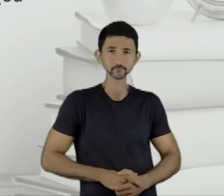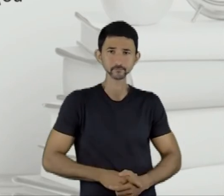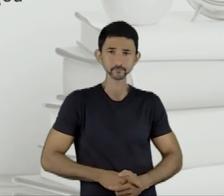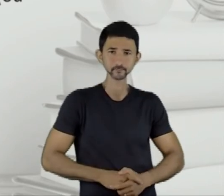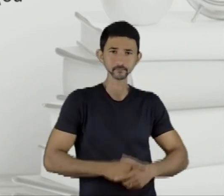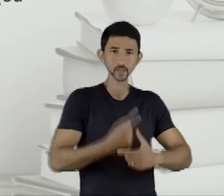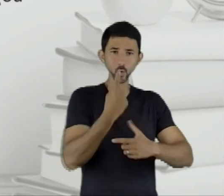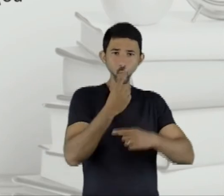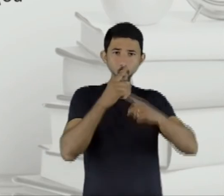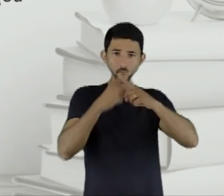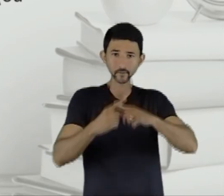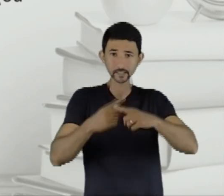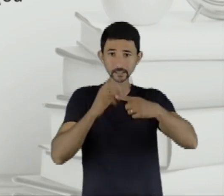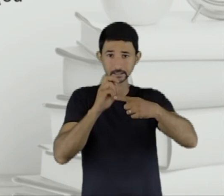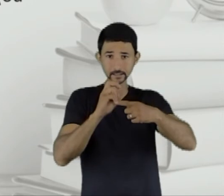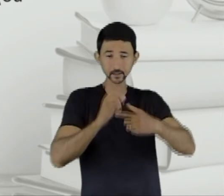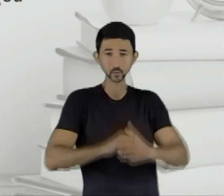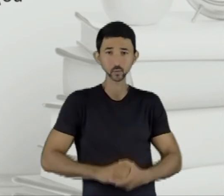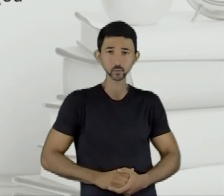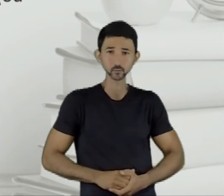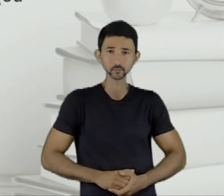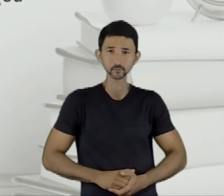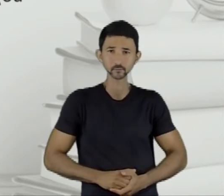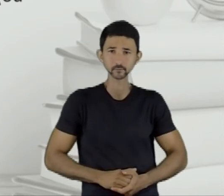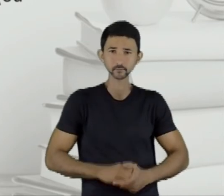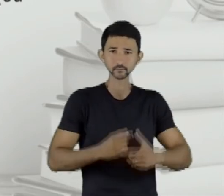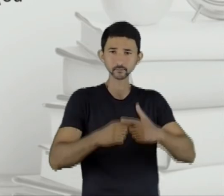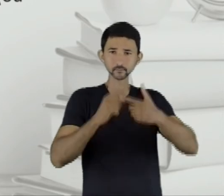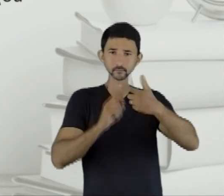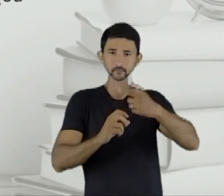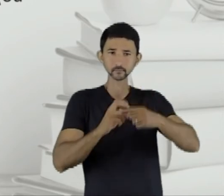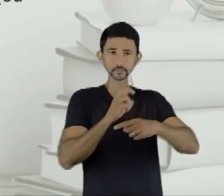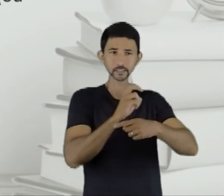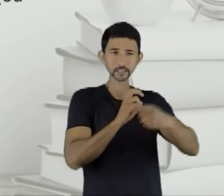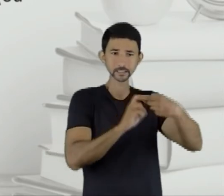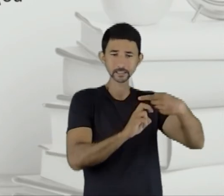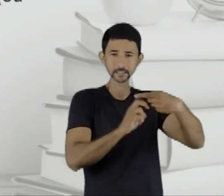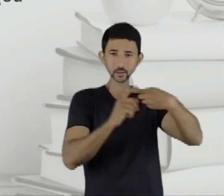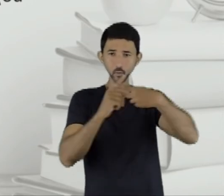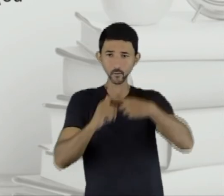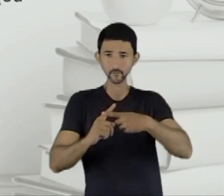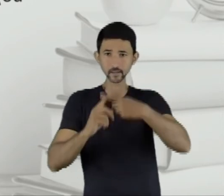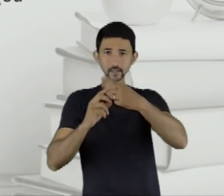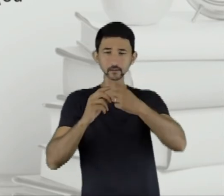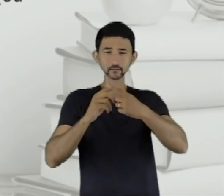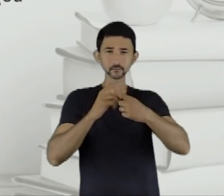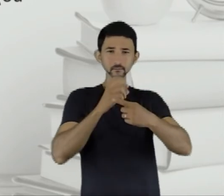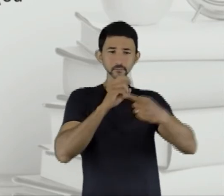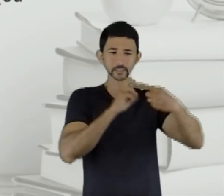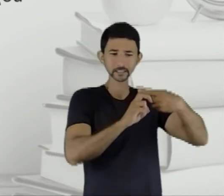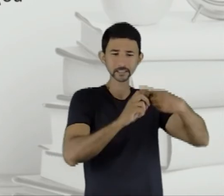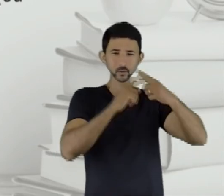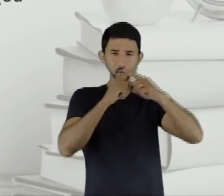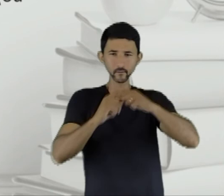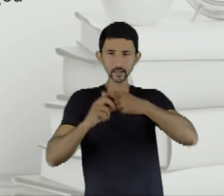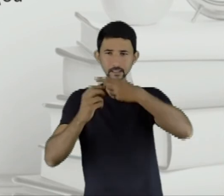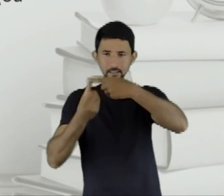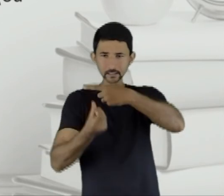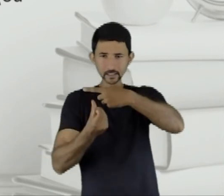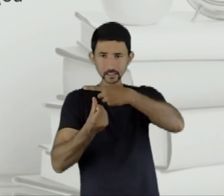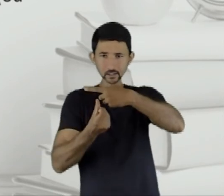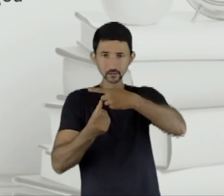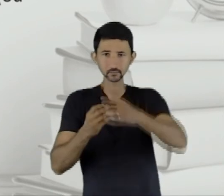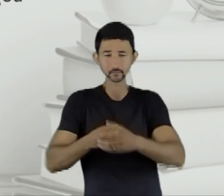vezes 5, 5. O denominador embaixo, 5 vezes 6, 30. Aí coloca 30 em cada um dos